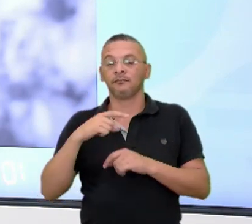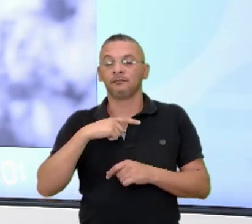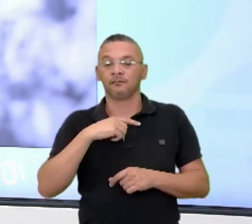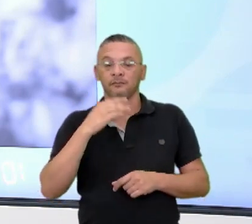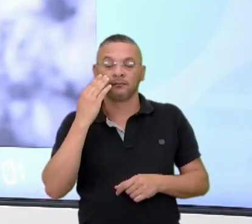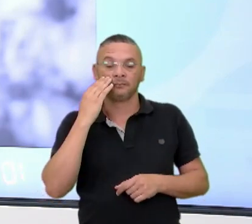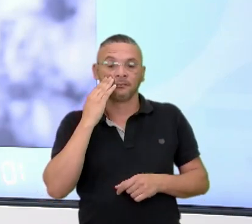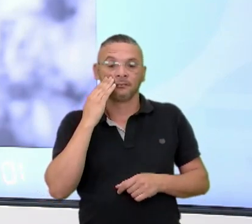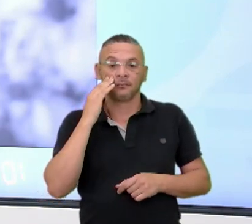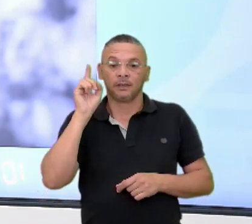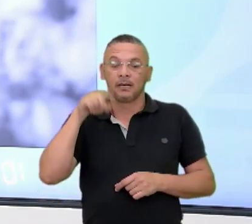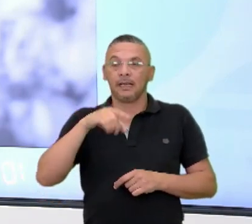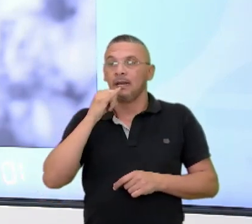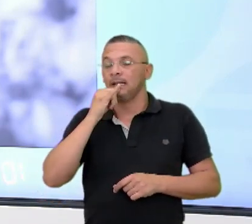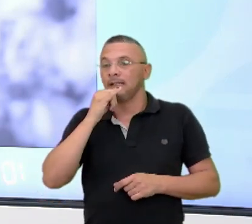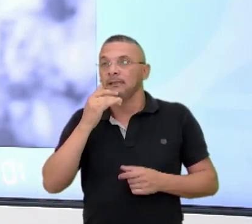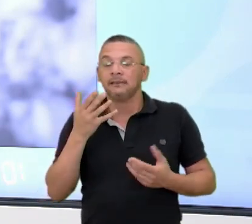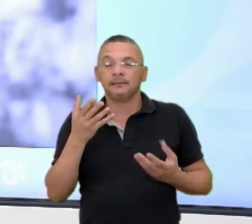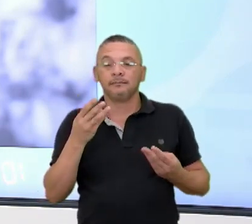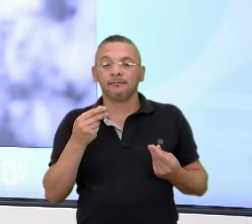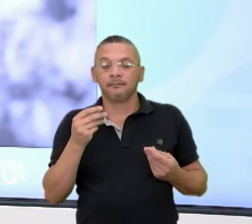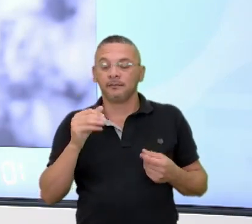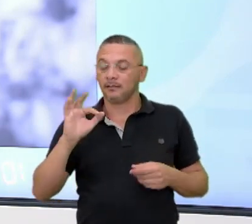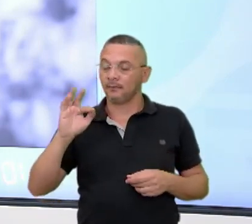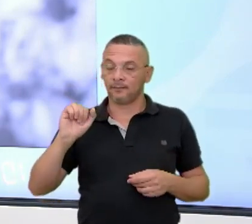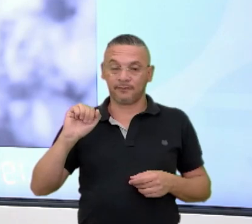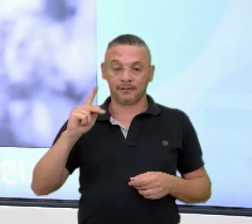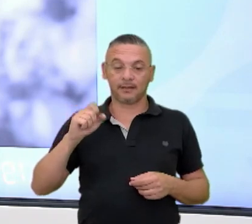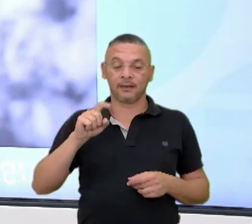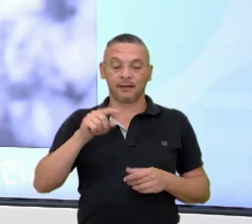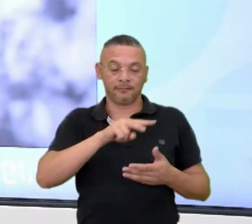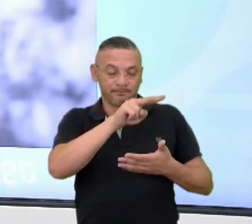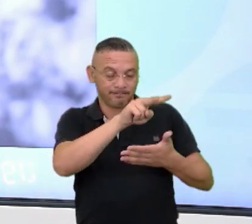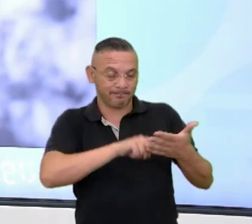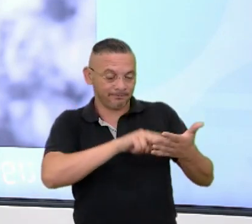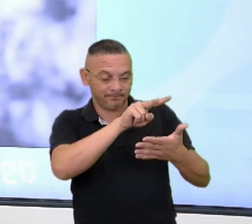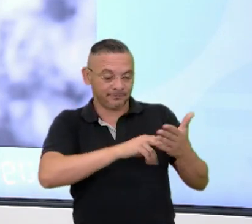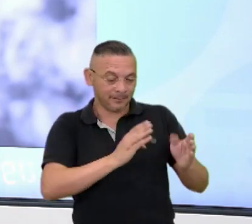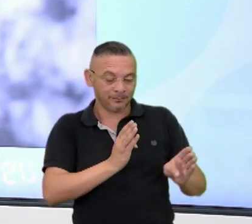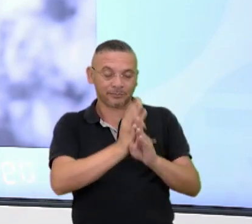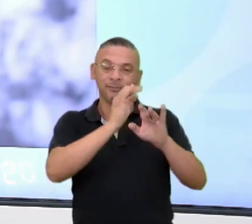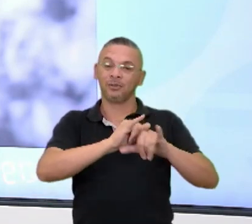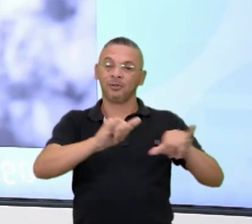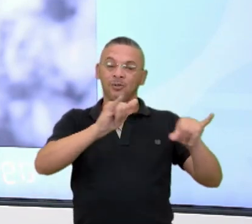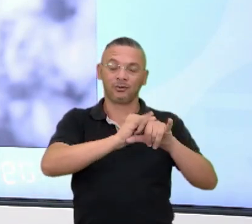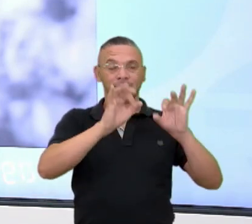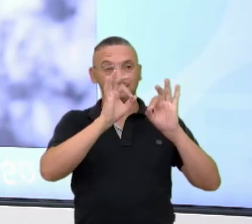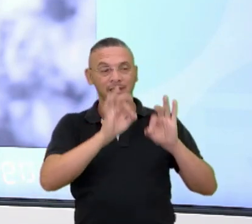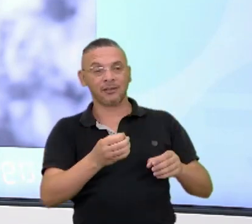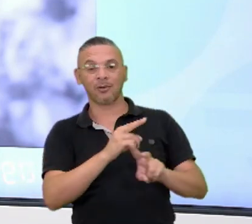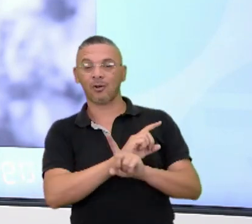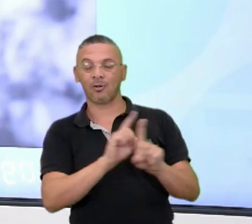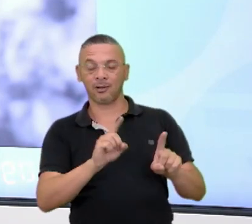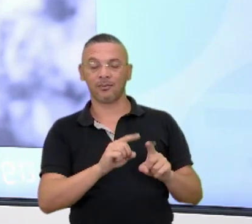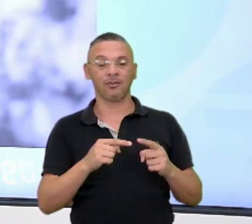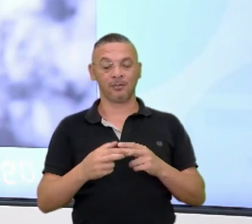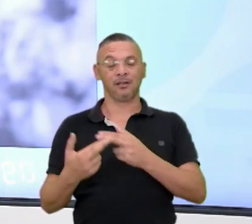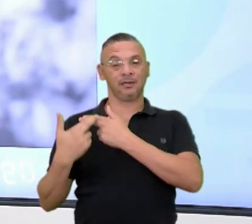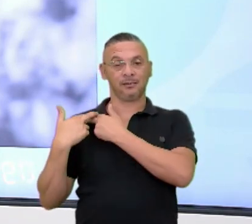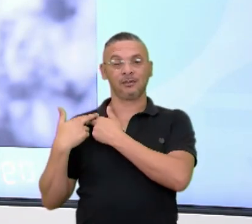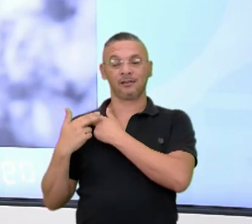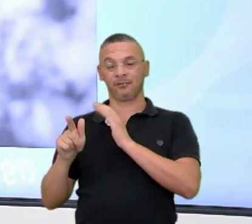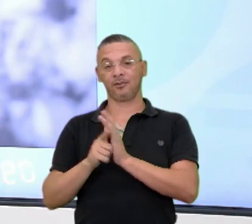palavras a esse seu caderno. Então, eu vou fazer um teste agora. Quer ver? Vou colocar na tela o primeiro termo.